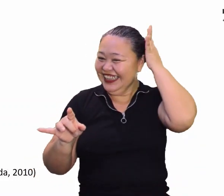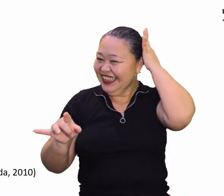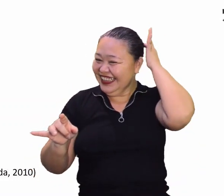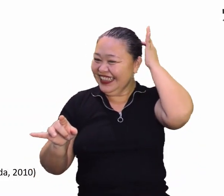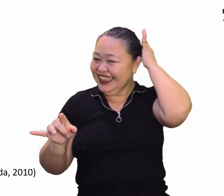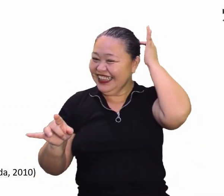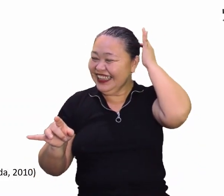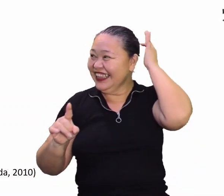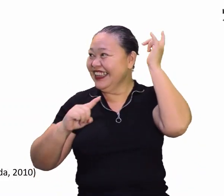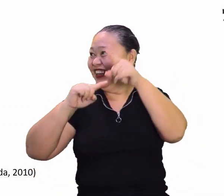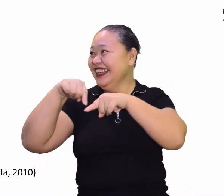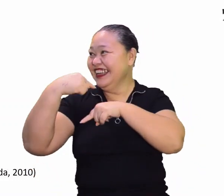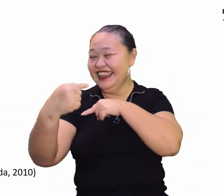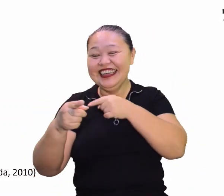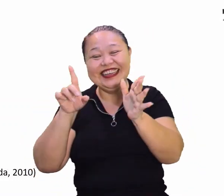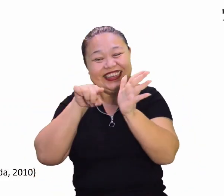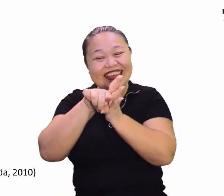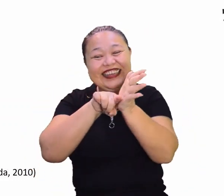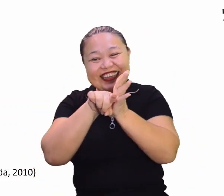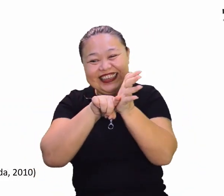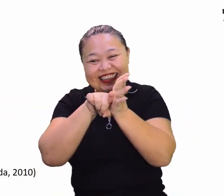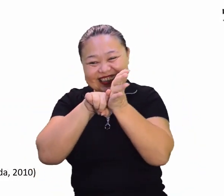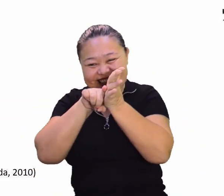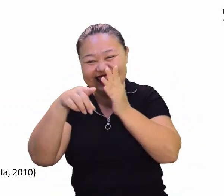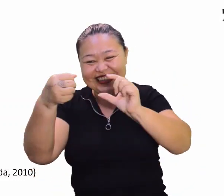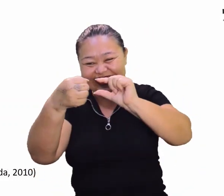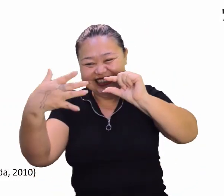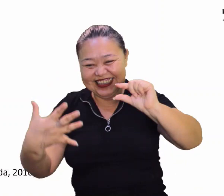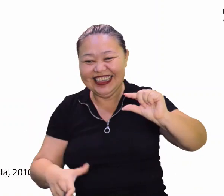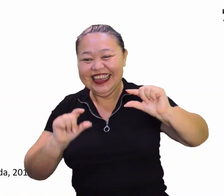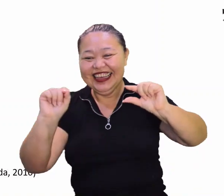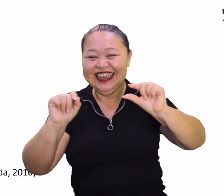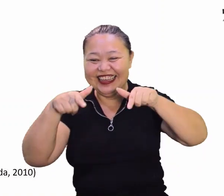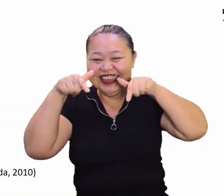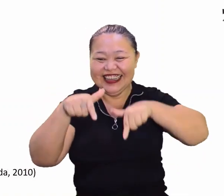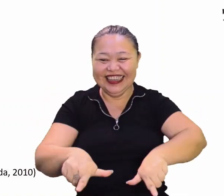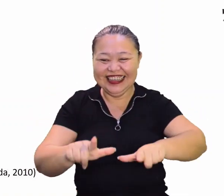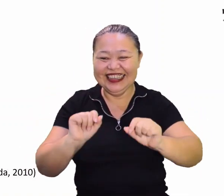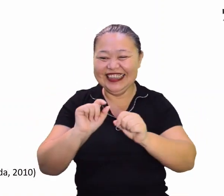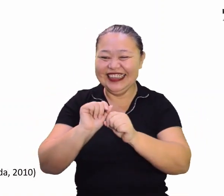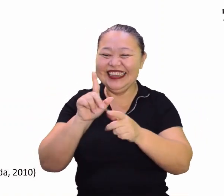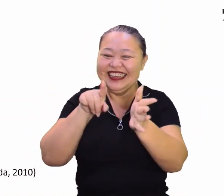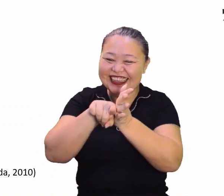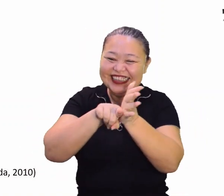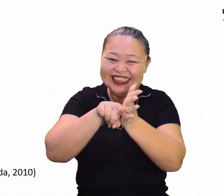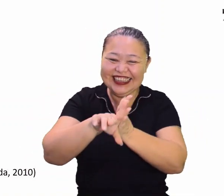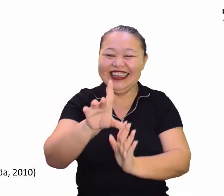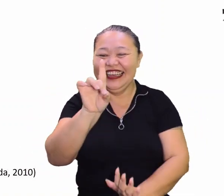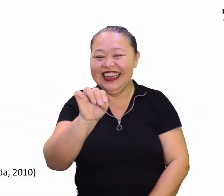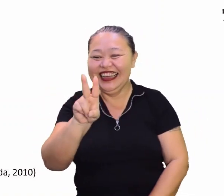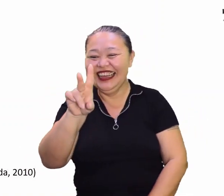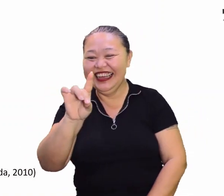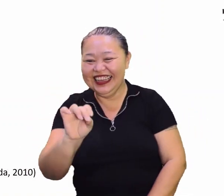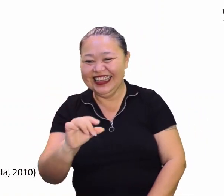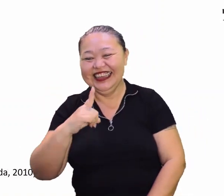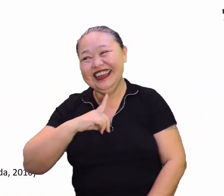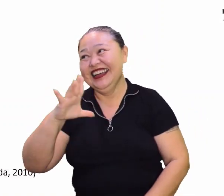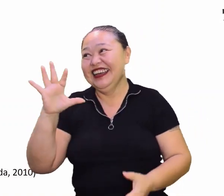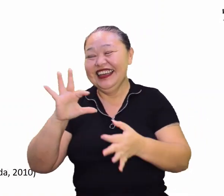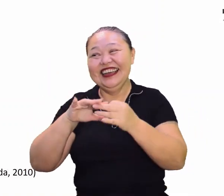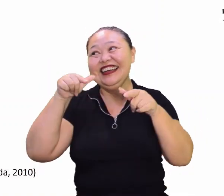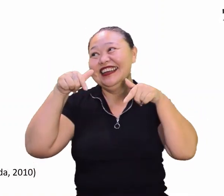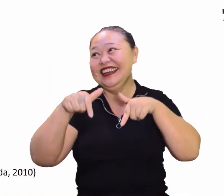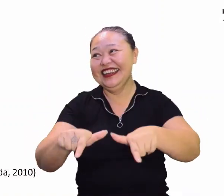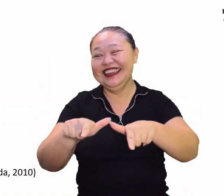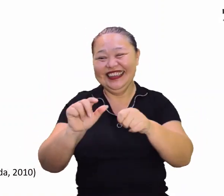Senhora. Mas depois você pode pesquisar aí no Google, né? O aluno pode pesquisar. O que é um videocassete? O que é um... O DVD ainda sabe, porque eles associam, mas o